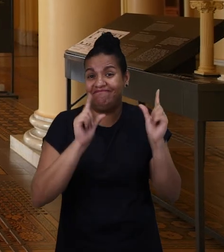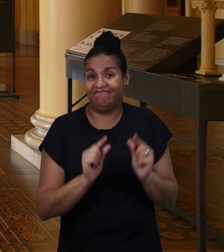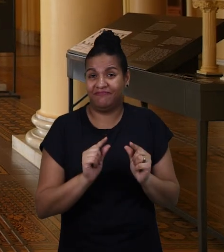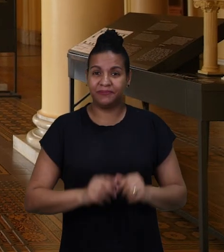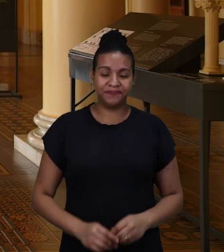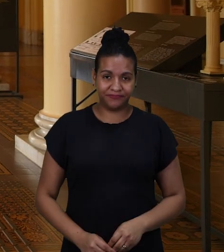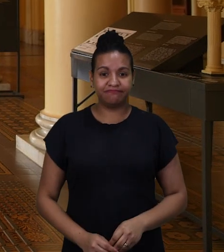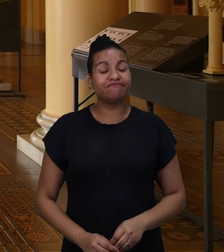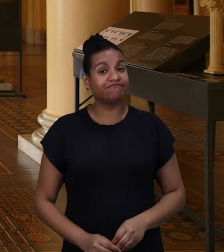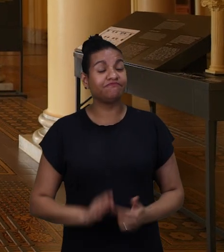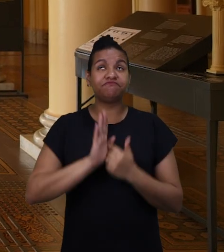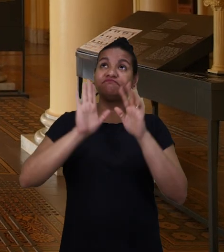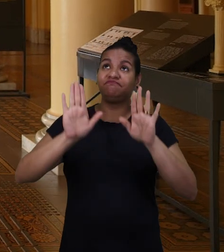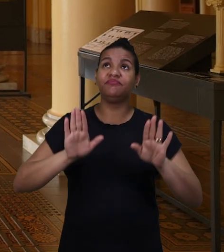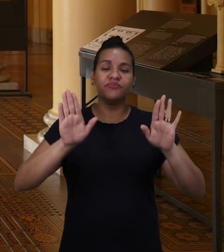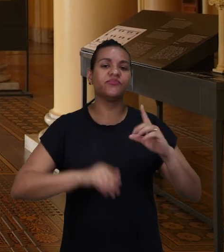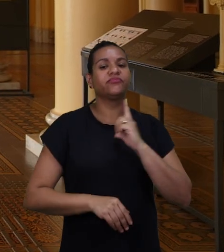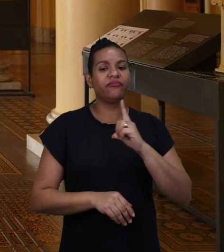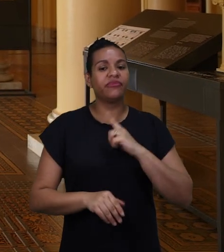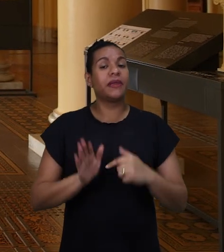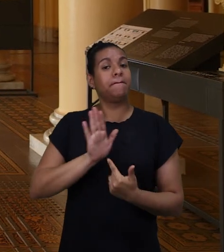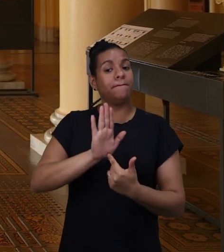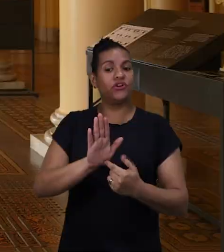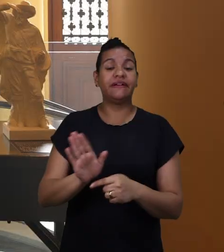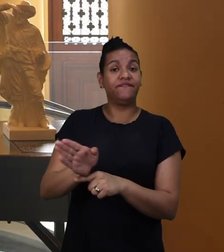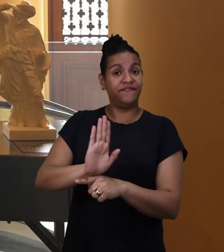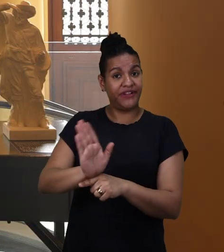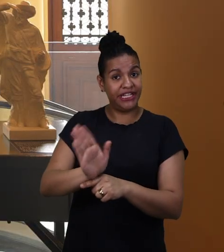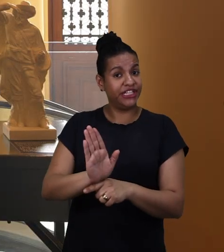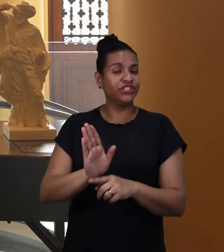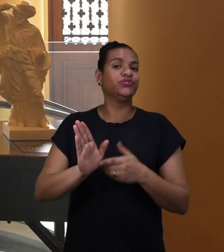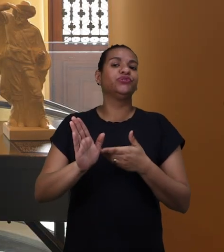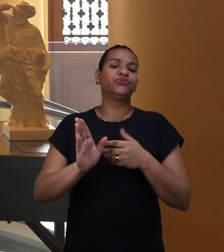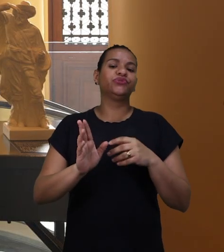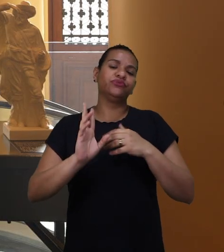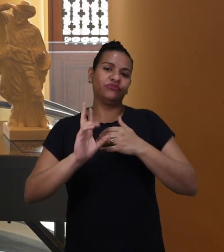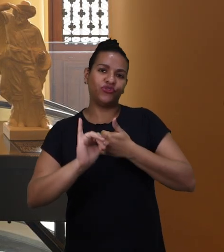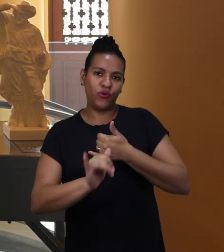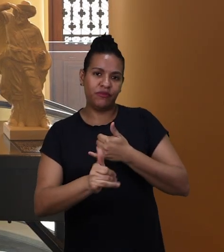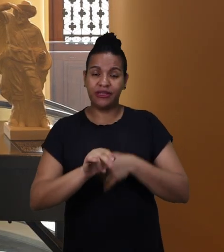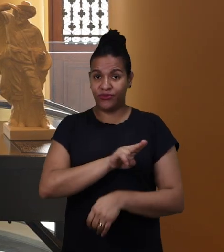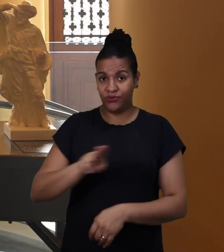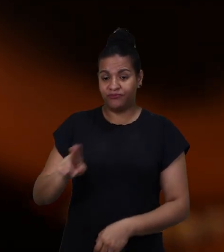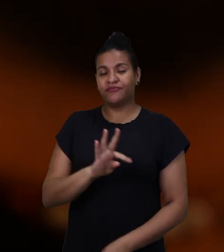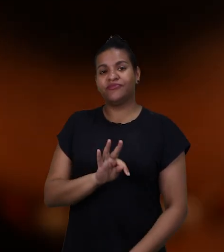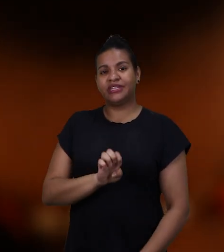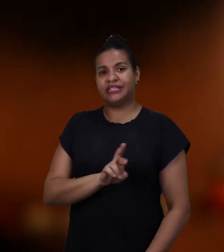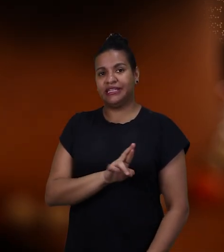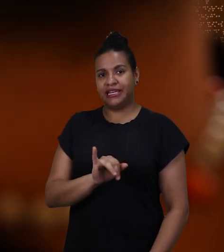grisalhos. Então, nas exposições, por exemplo, nós temos os vídeos dos contrapontos, que é um documentário